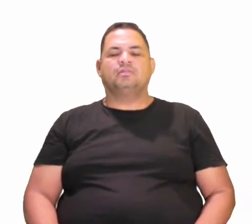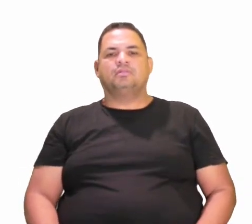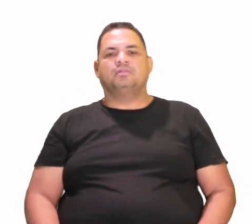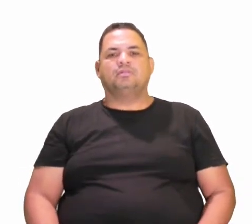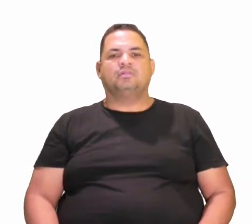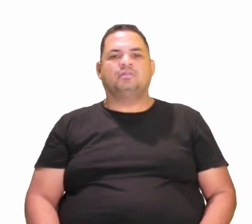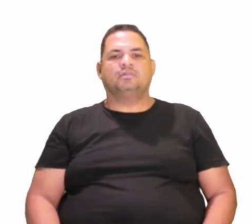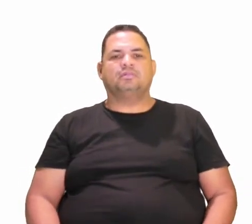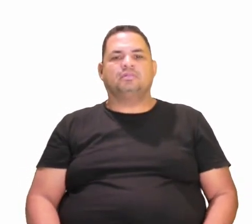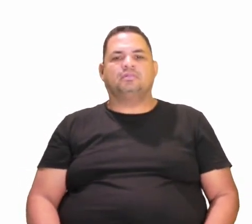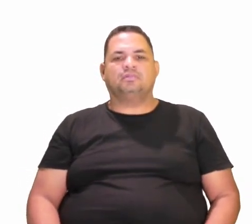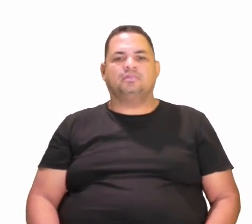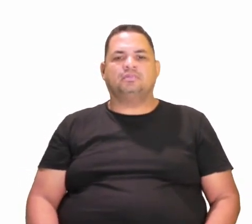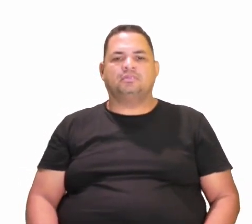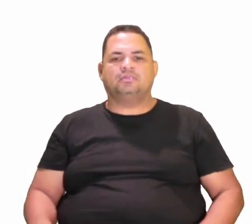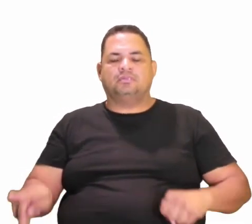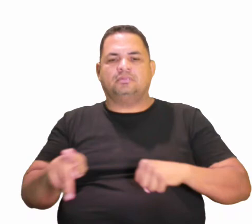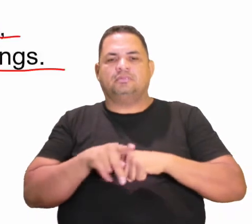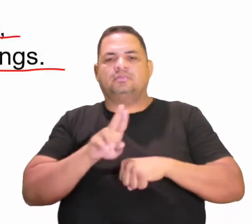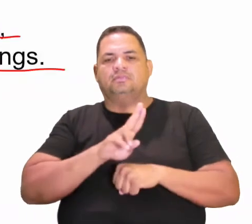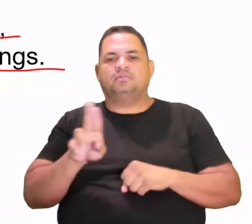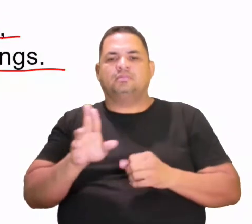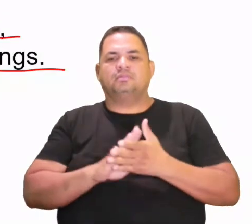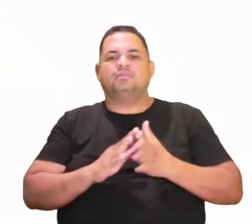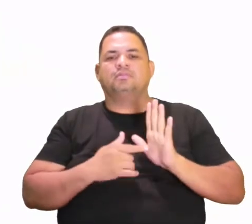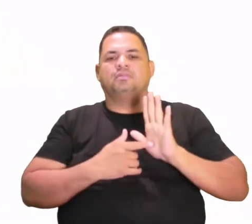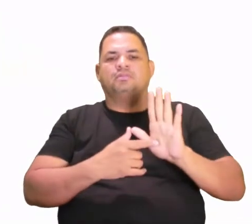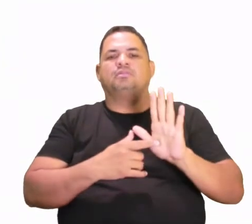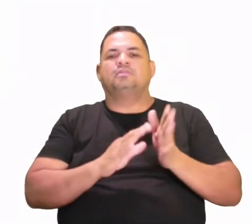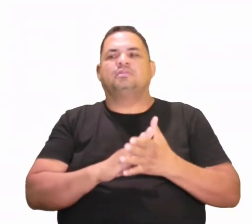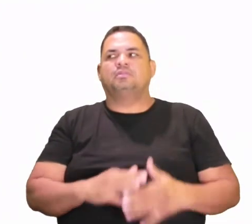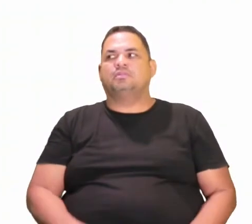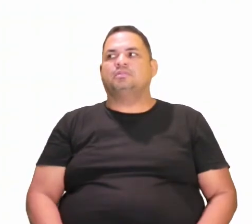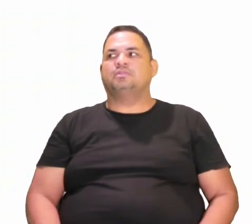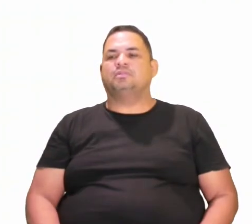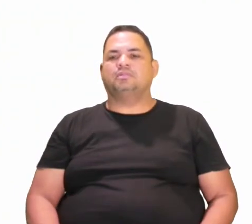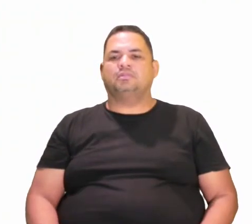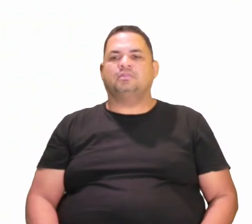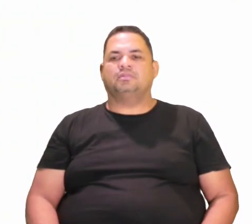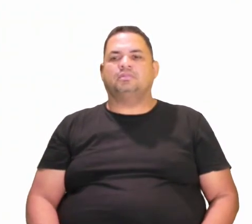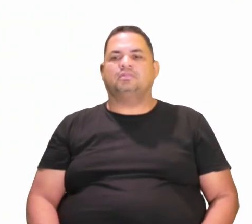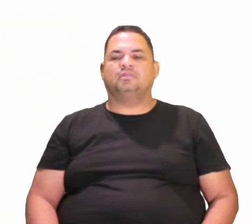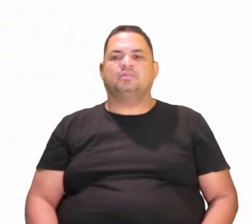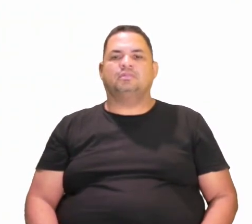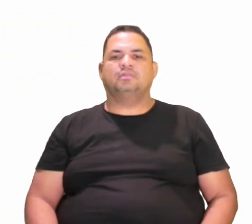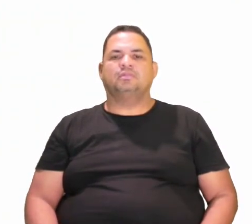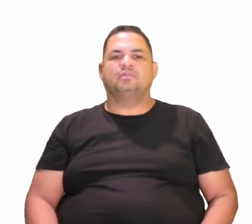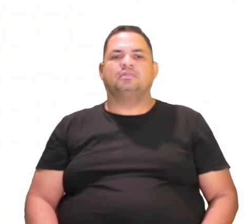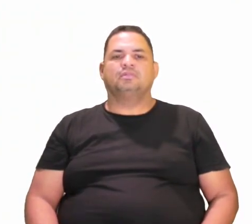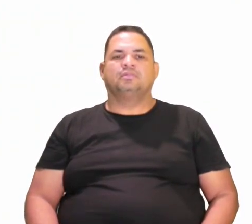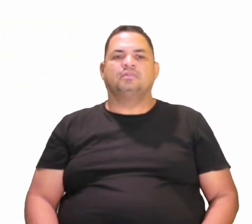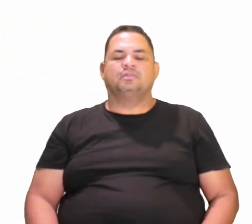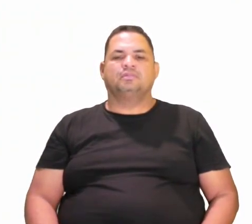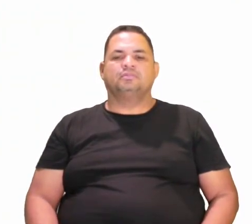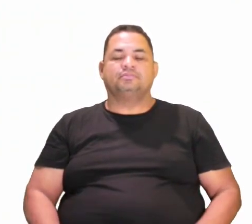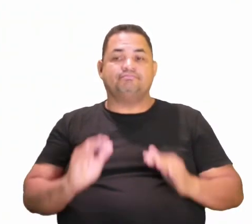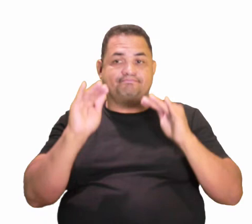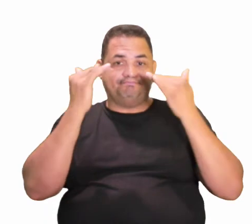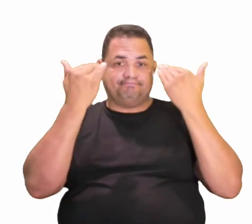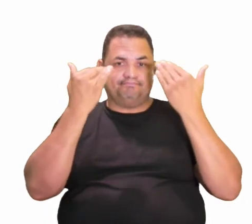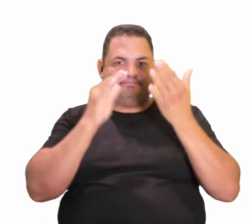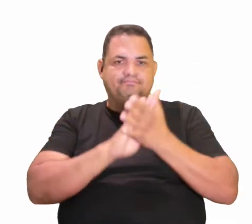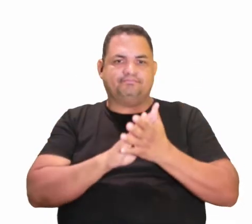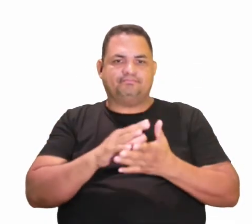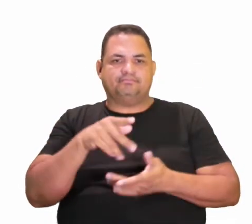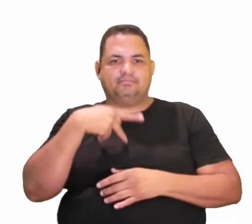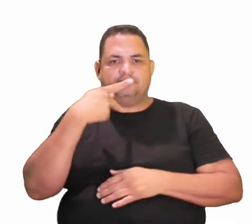No caso, este pronome demonstrativo tá correto em usar este pronome demonstrativo? This, presta atenção.